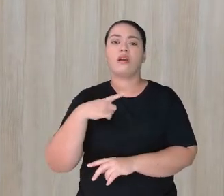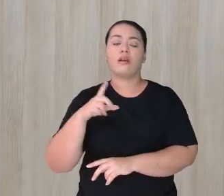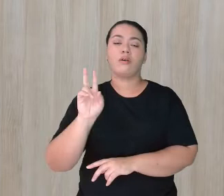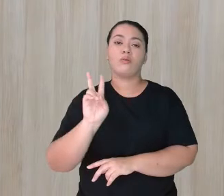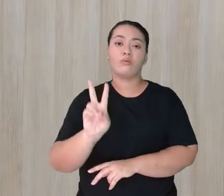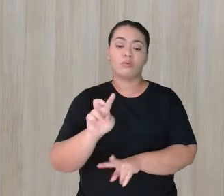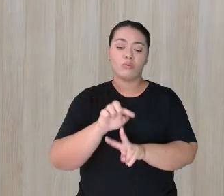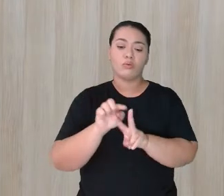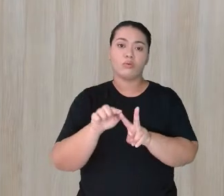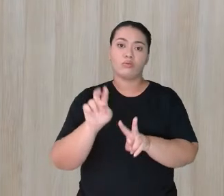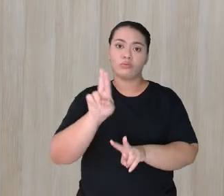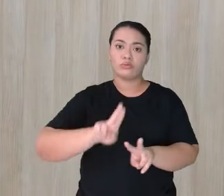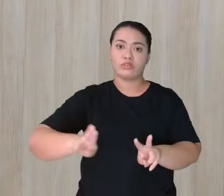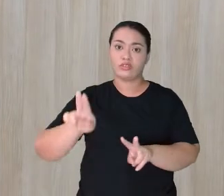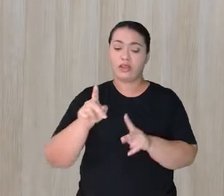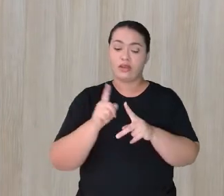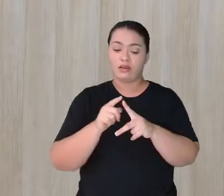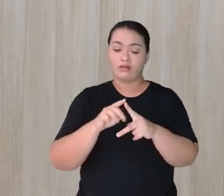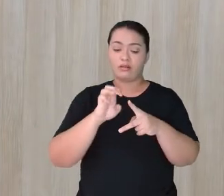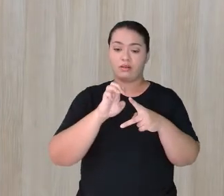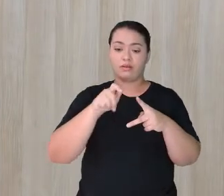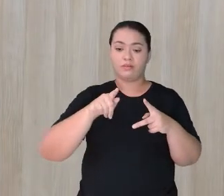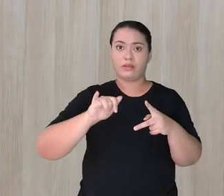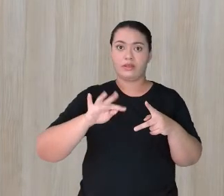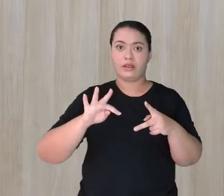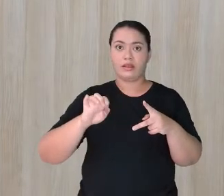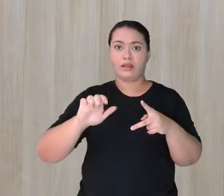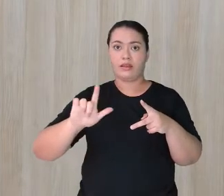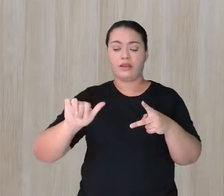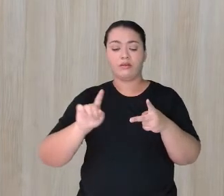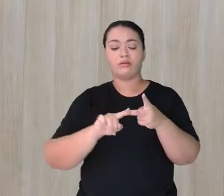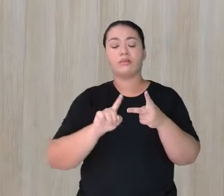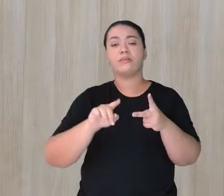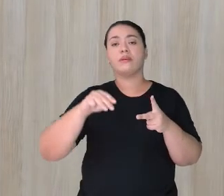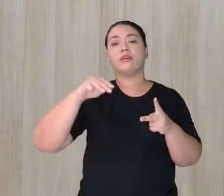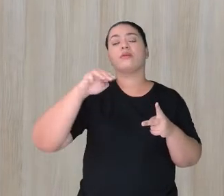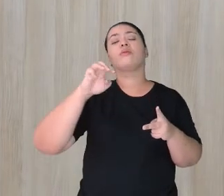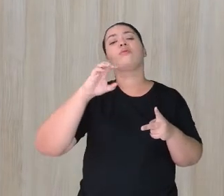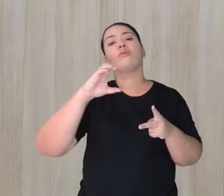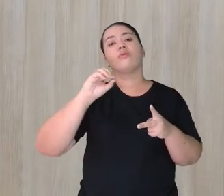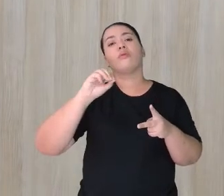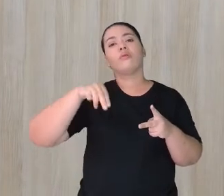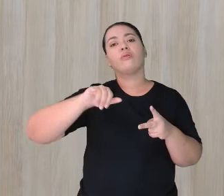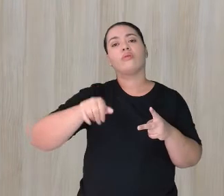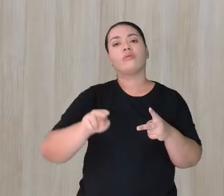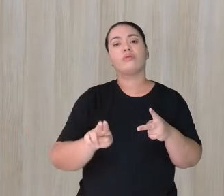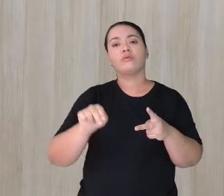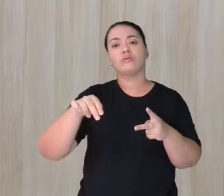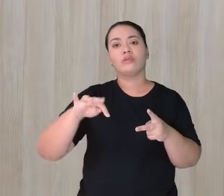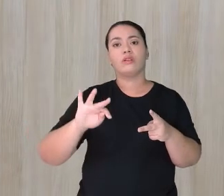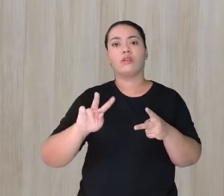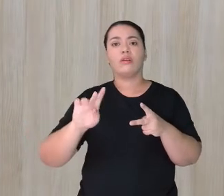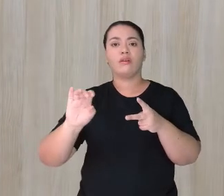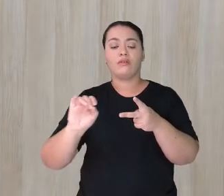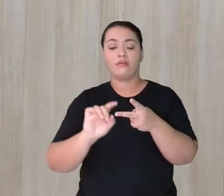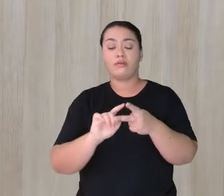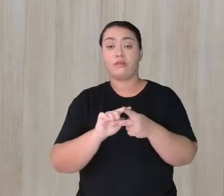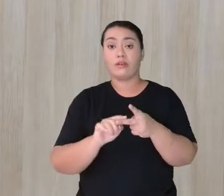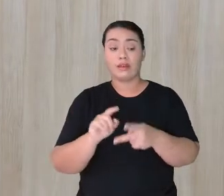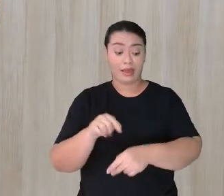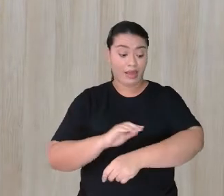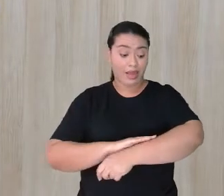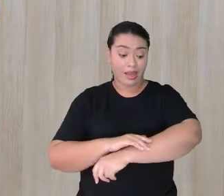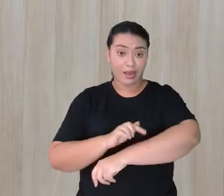de tecidos, não é, o epitelial e a derme, o conjuntivo. E a pele nossa é considerada